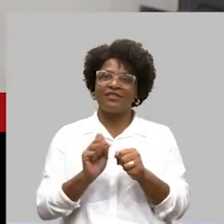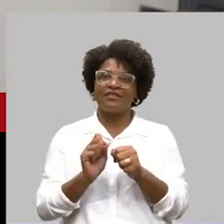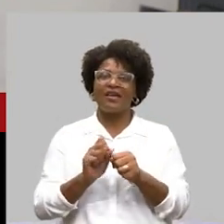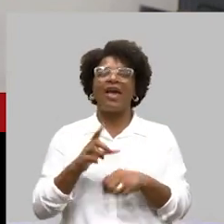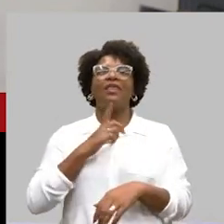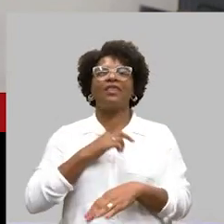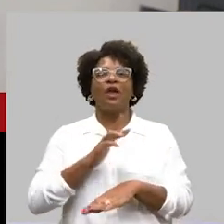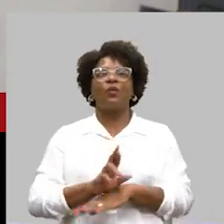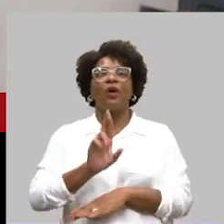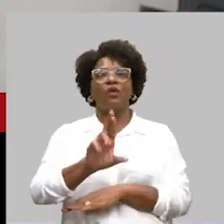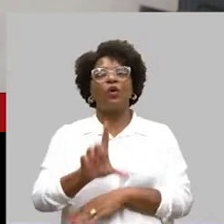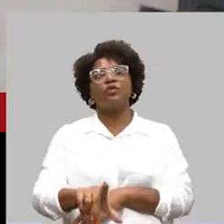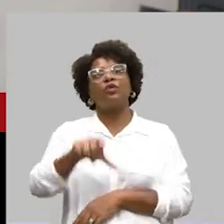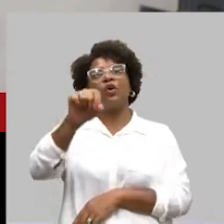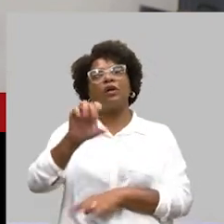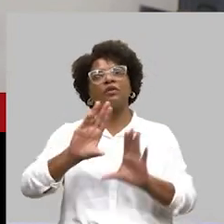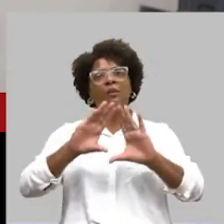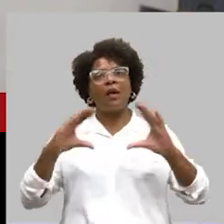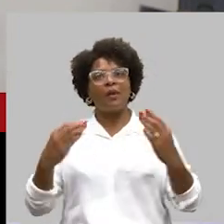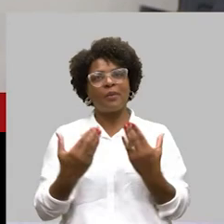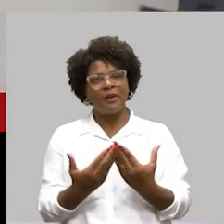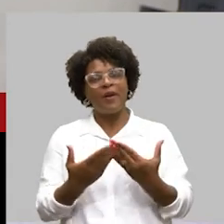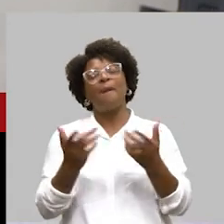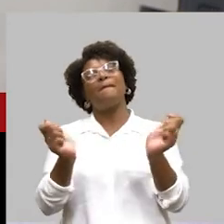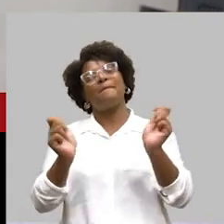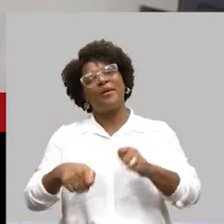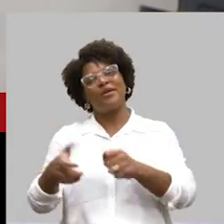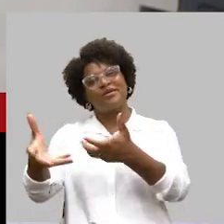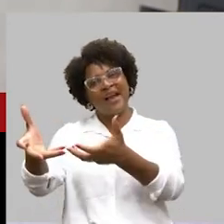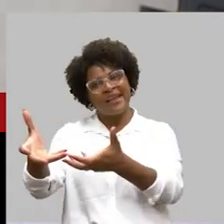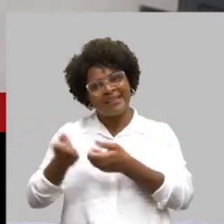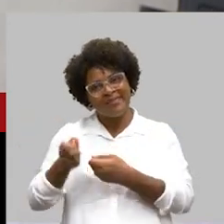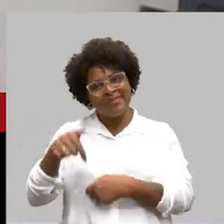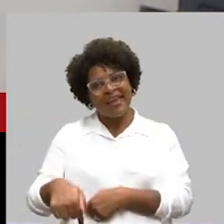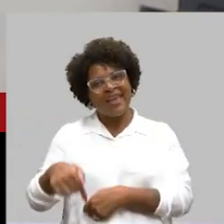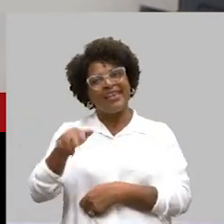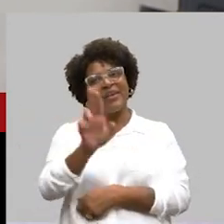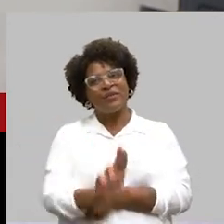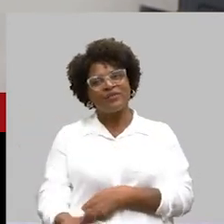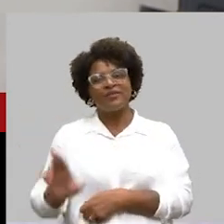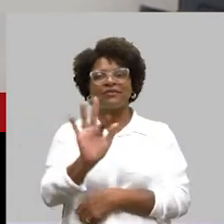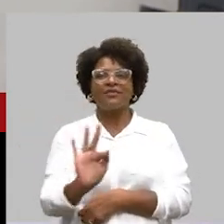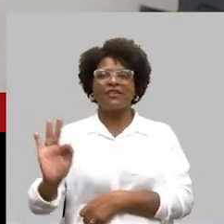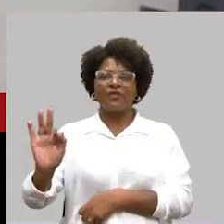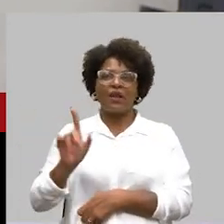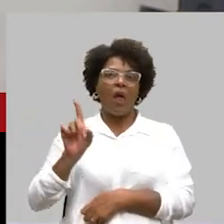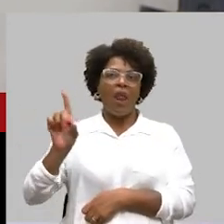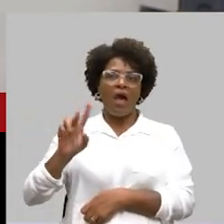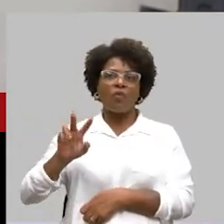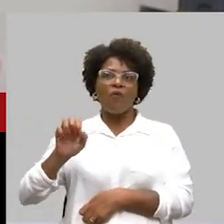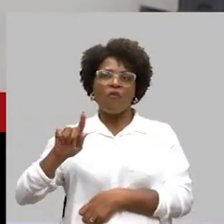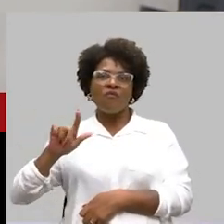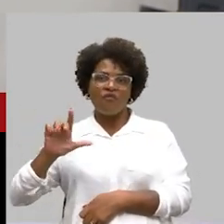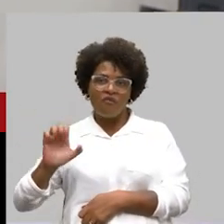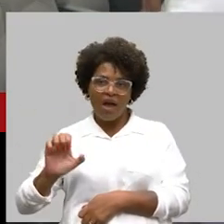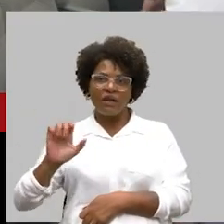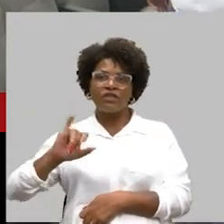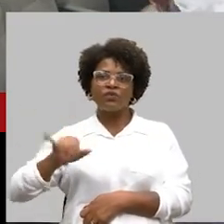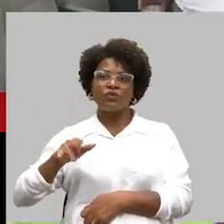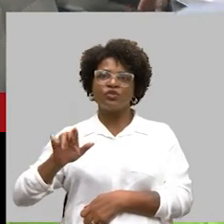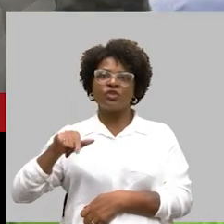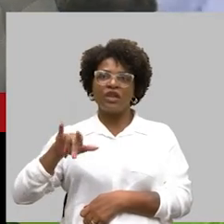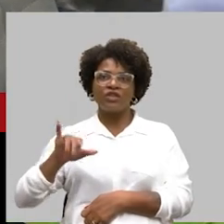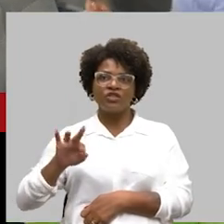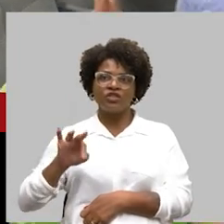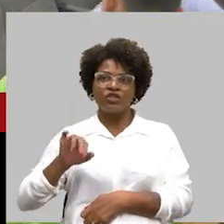pela comunidade acho que a gente podia receber a Universidade Federal dos Vales do jequ e Mucuri exatamente com esse